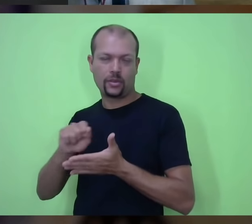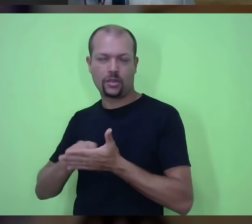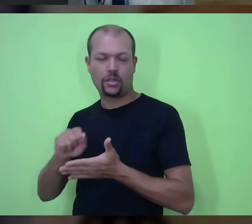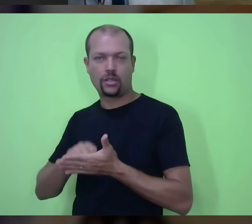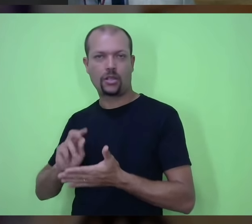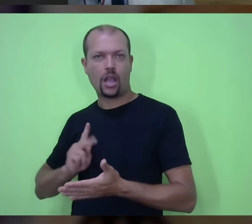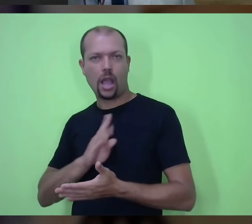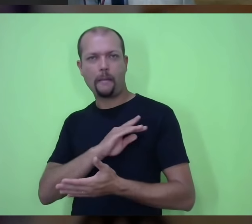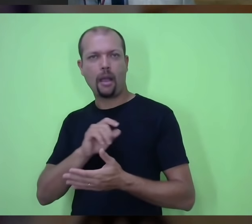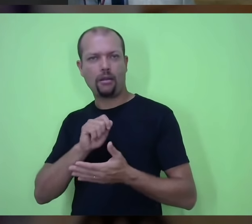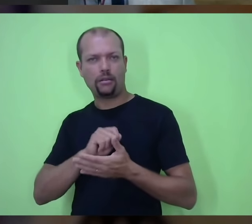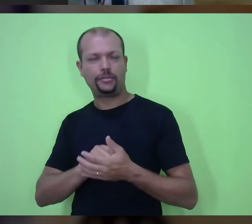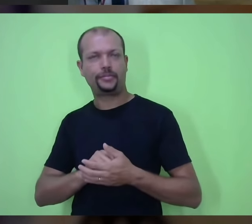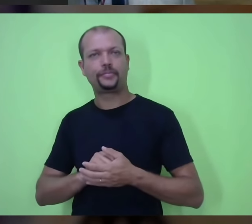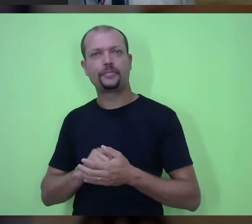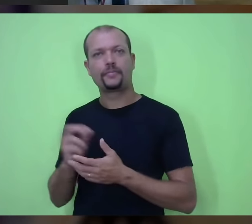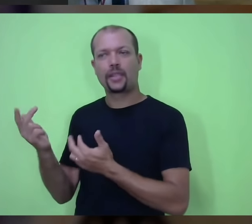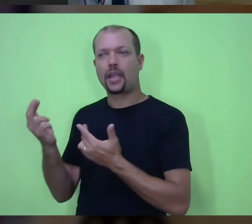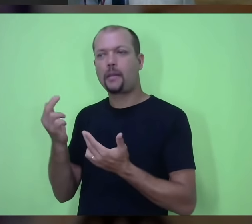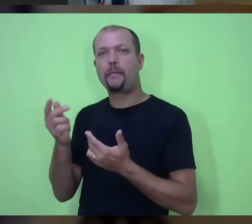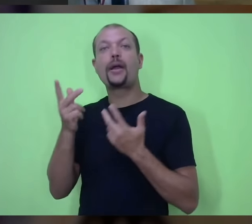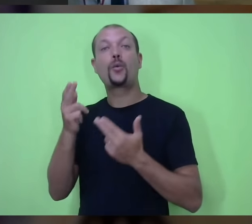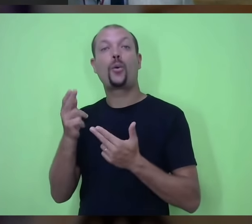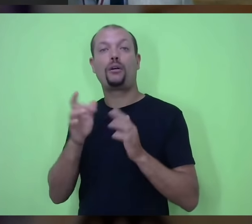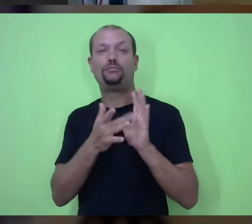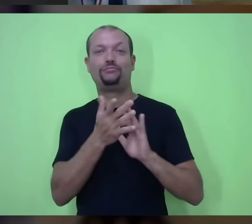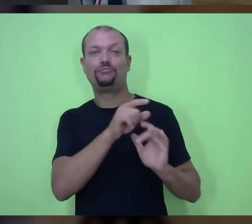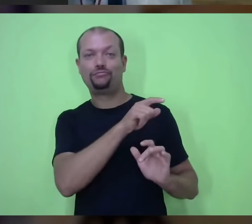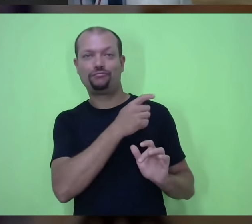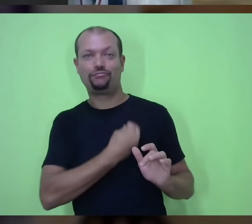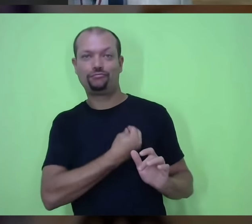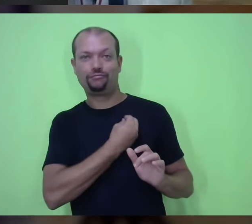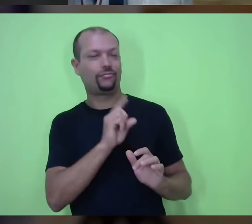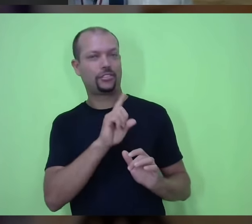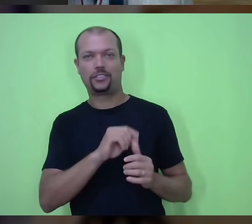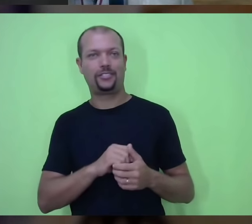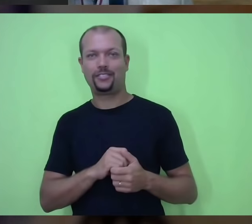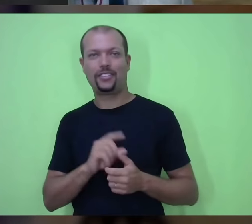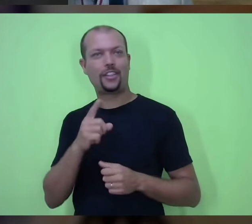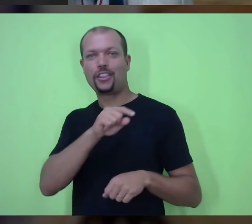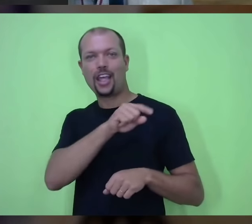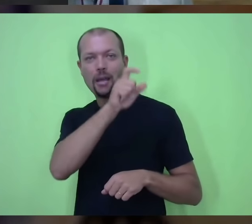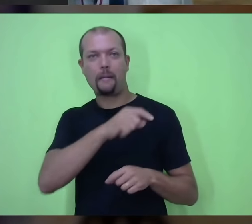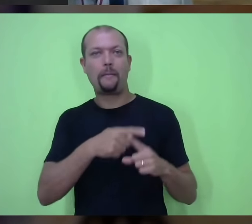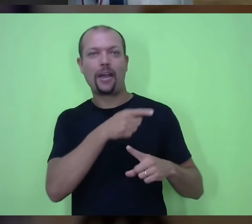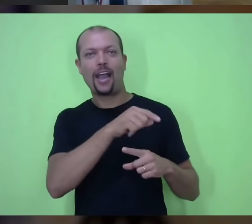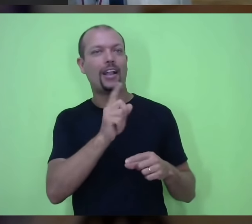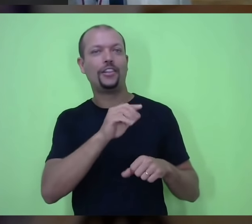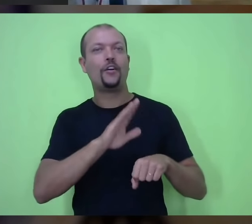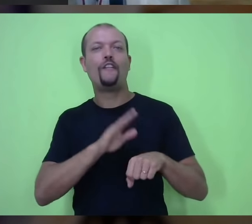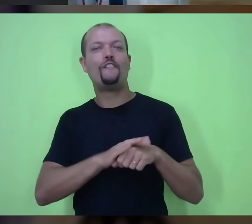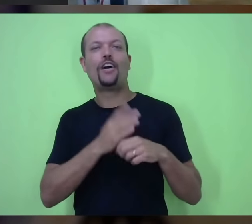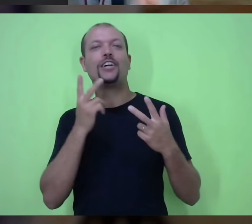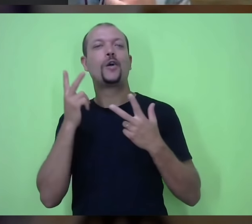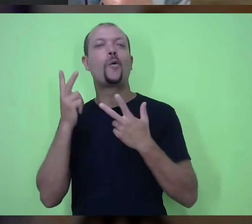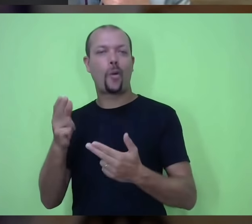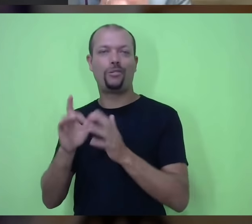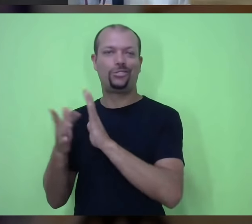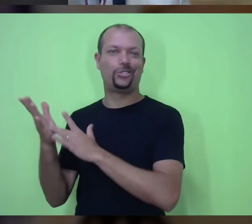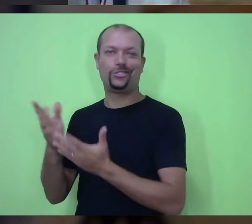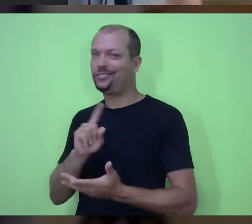não se apresenta como um irmão da maneira como Cristo é. Sim. Porque ele não faz o que Cristo faz. Perfeito. Ele não